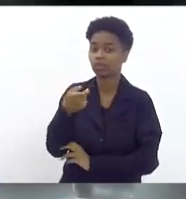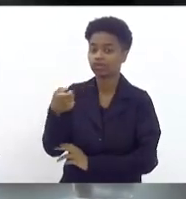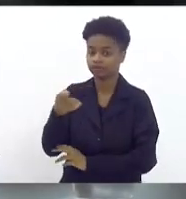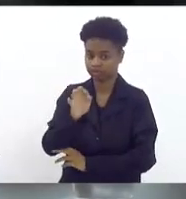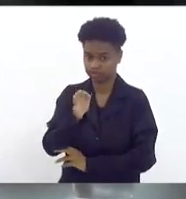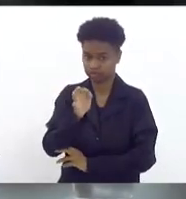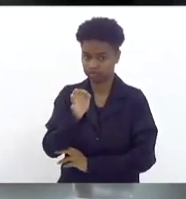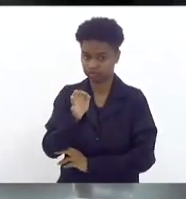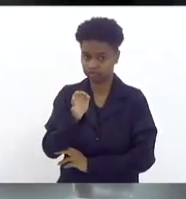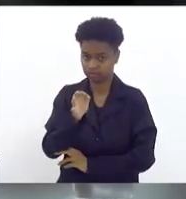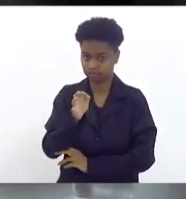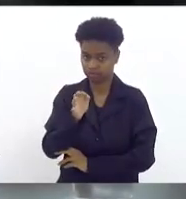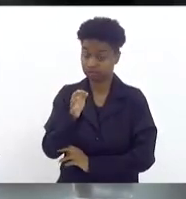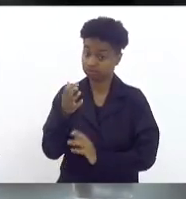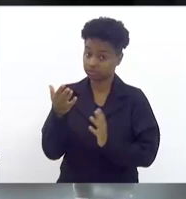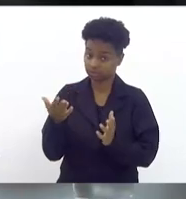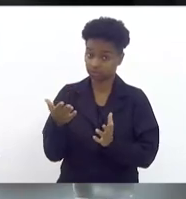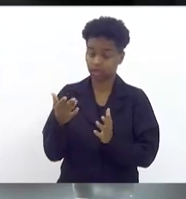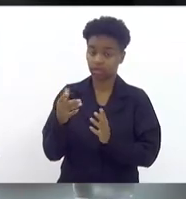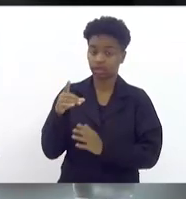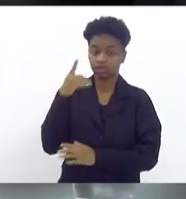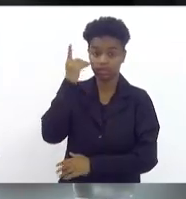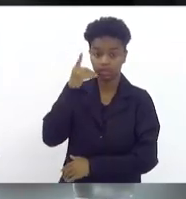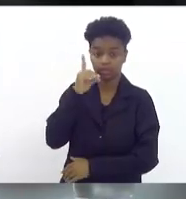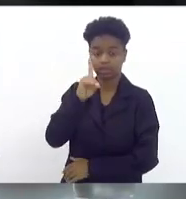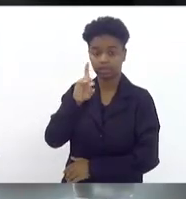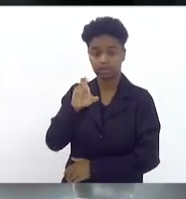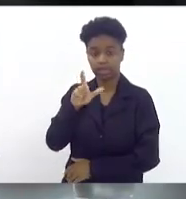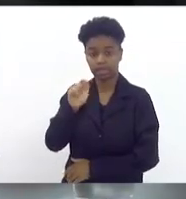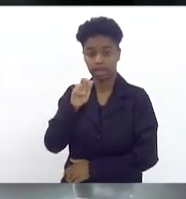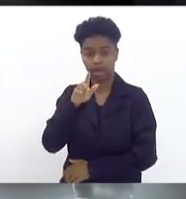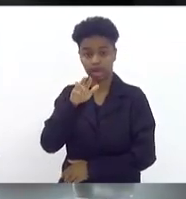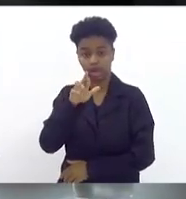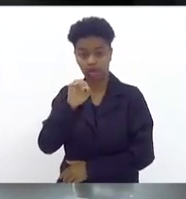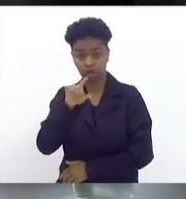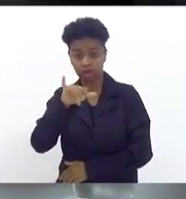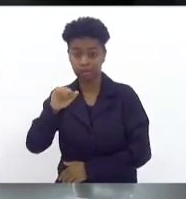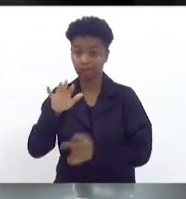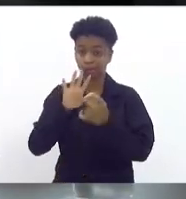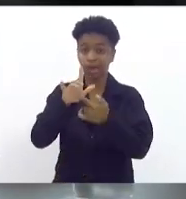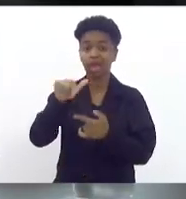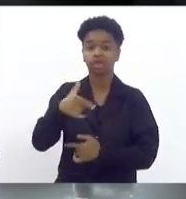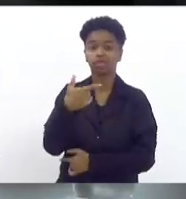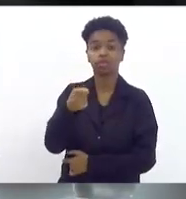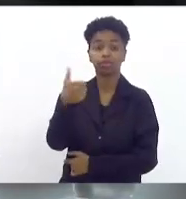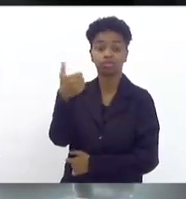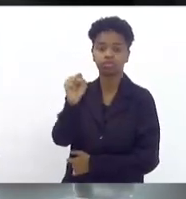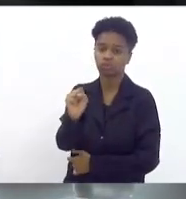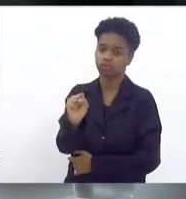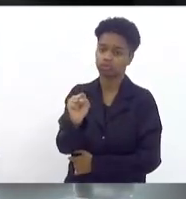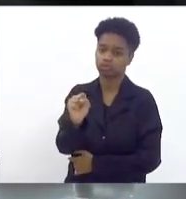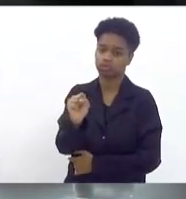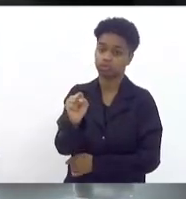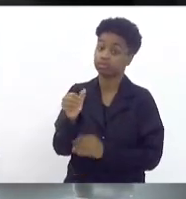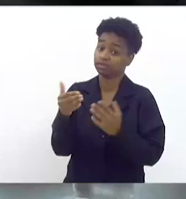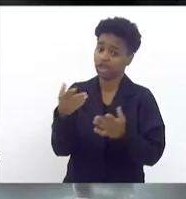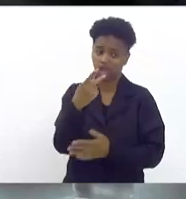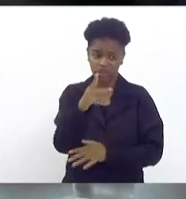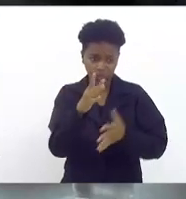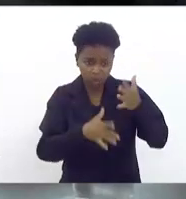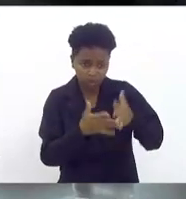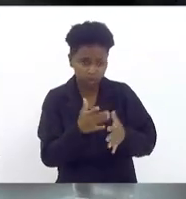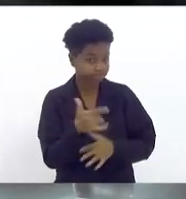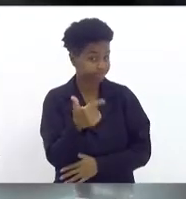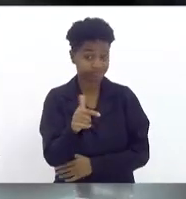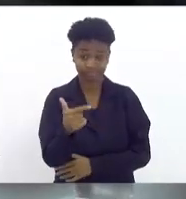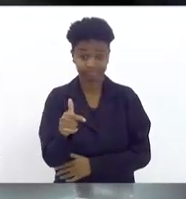A lei que o deputado De La Rolle está colocando é de 18. nem por causa disso a sua foi prejudicada.